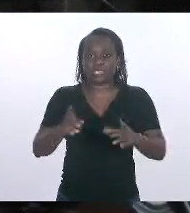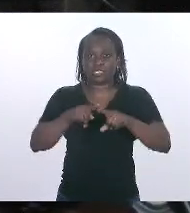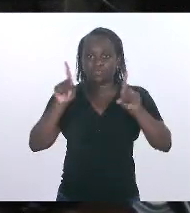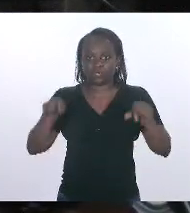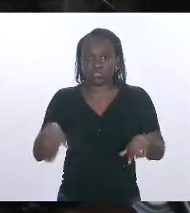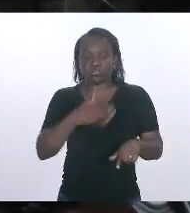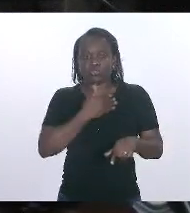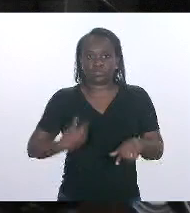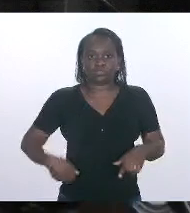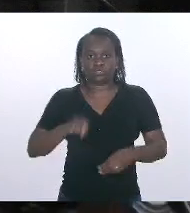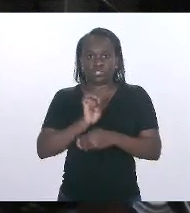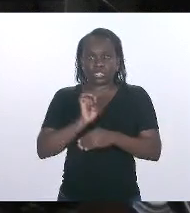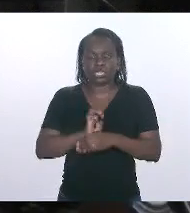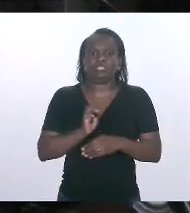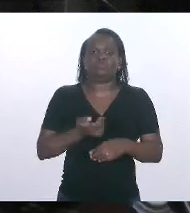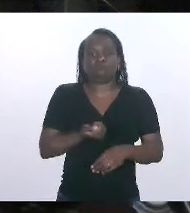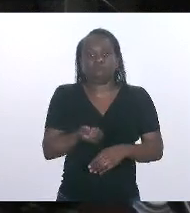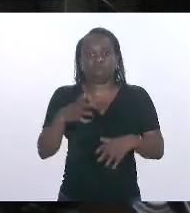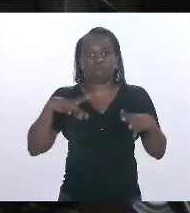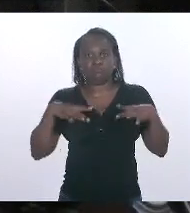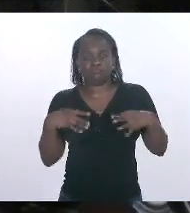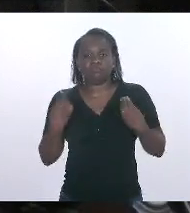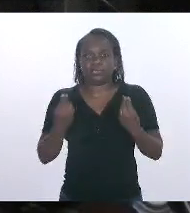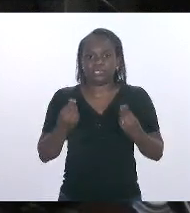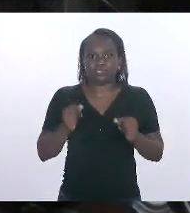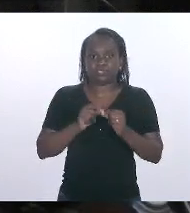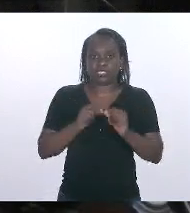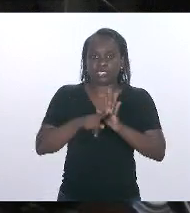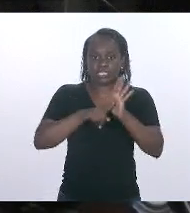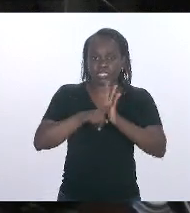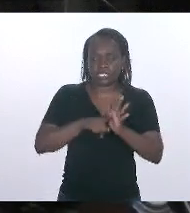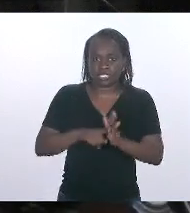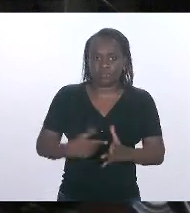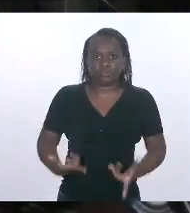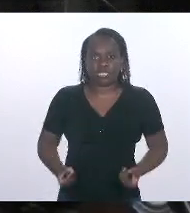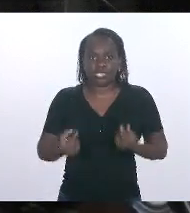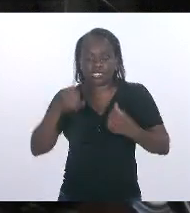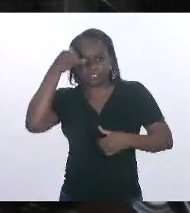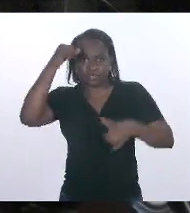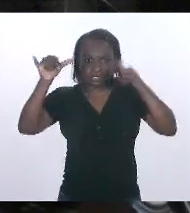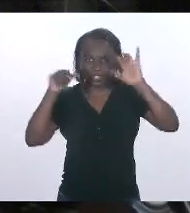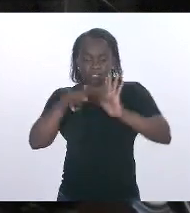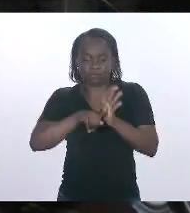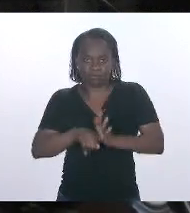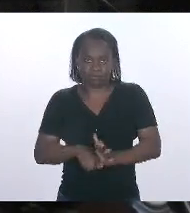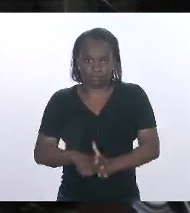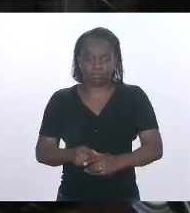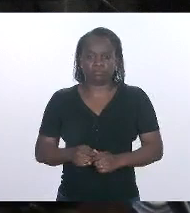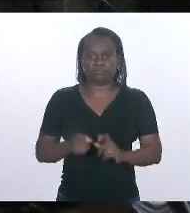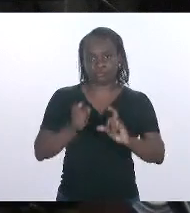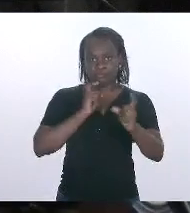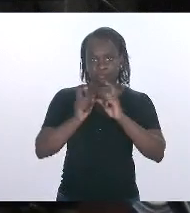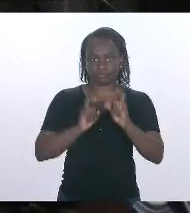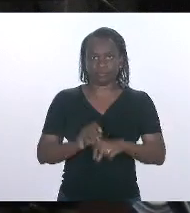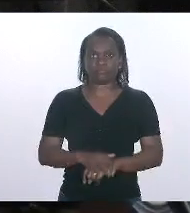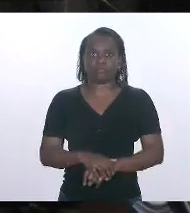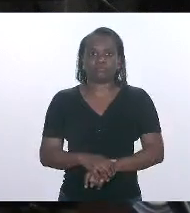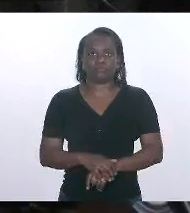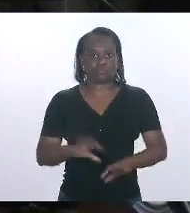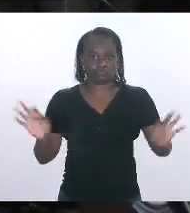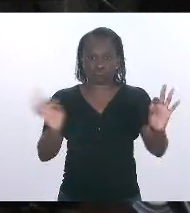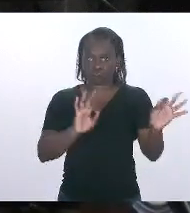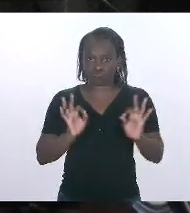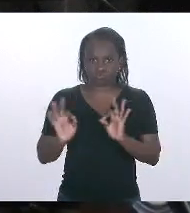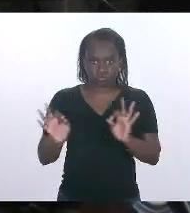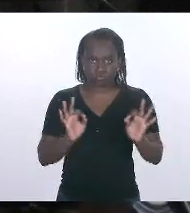folga remunerada para fins de realização de exames oncológicos preventivos na forma que menciona. Em discussão. Não havendo quem